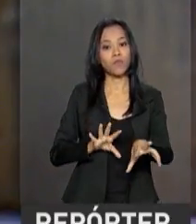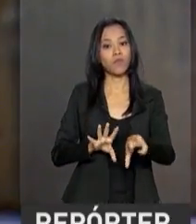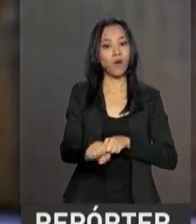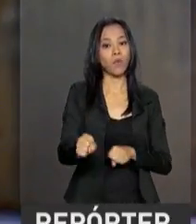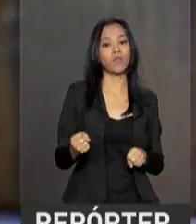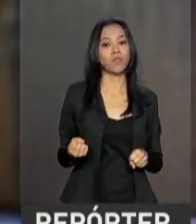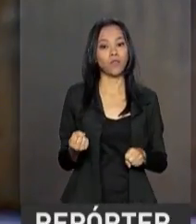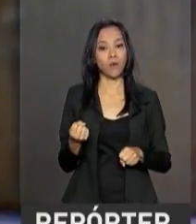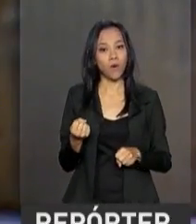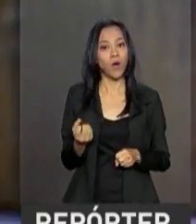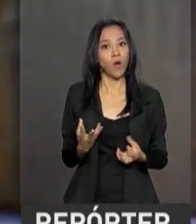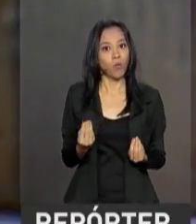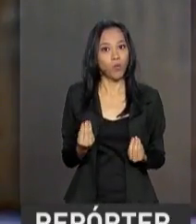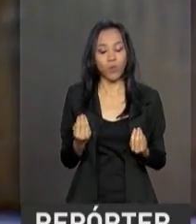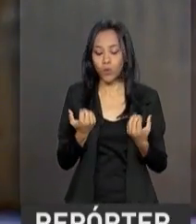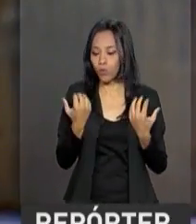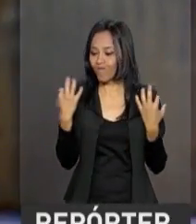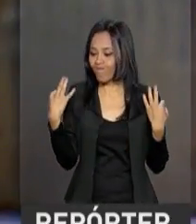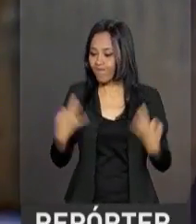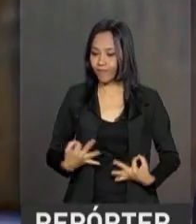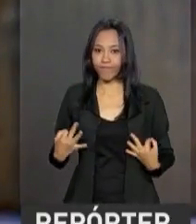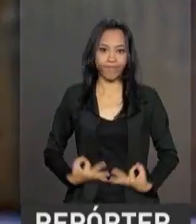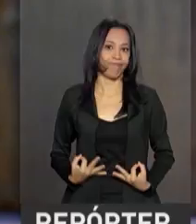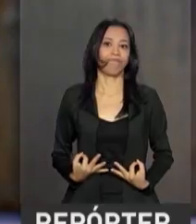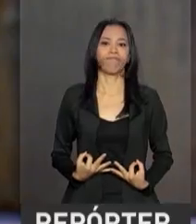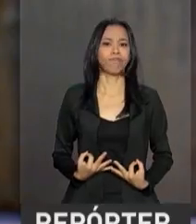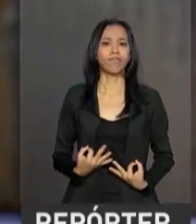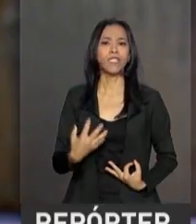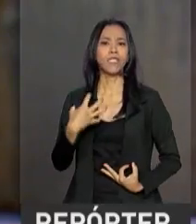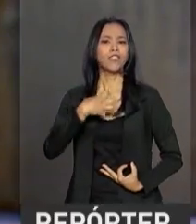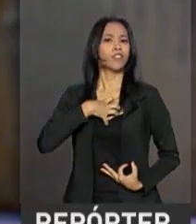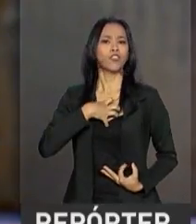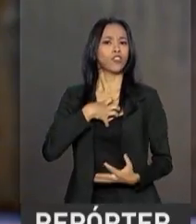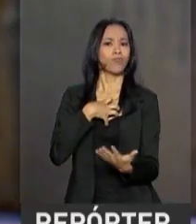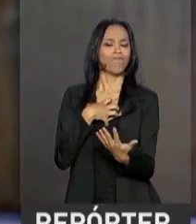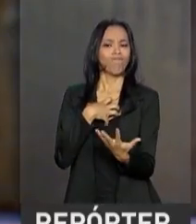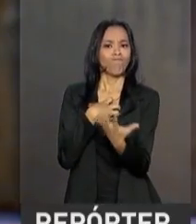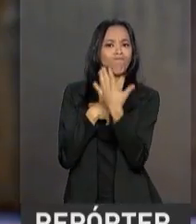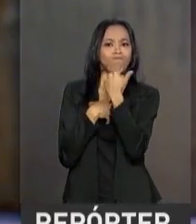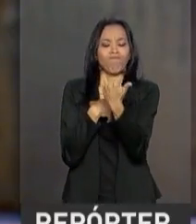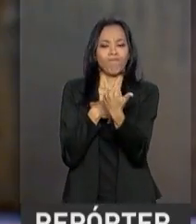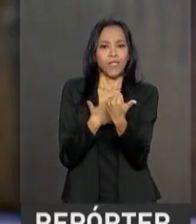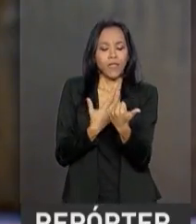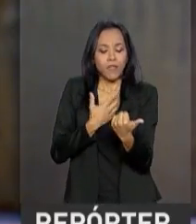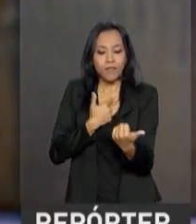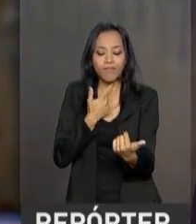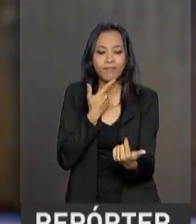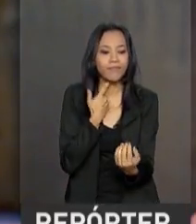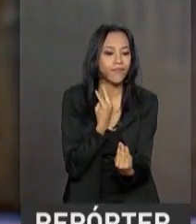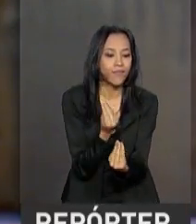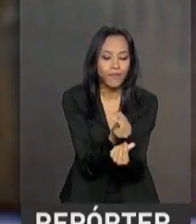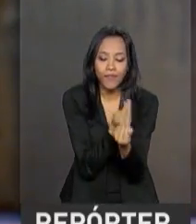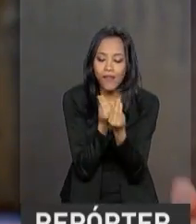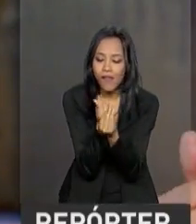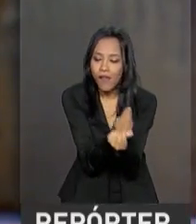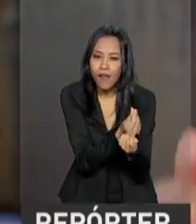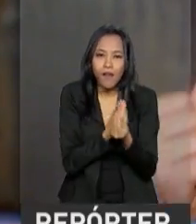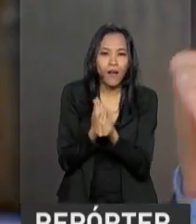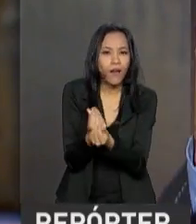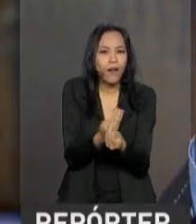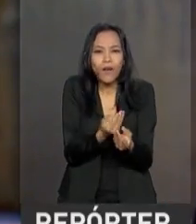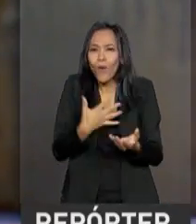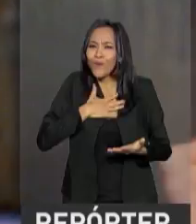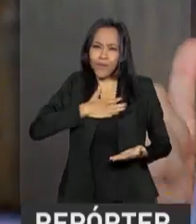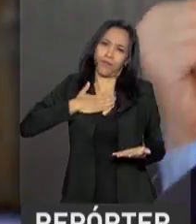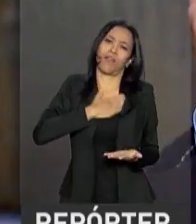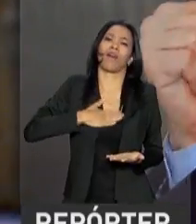Rio Branco, uma formação muito completa. Ele tem que ter vocação, tem que gostar disso, porque um diplomata que consegue